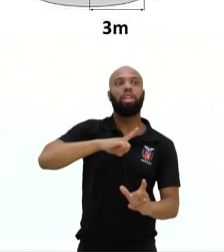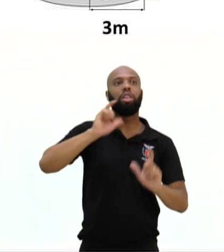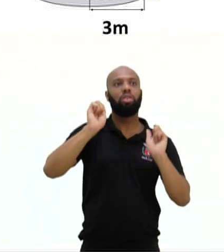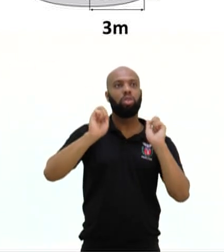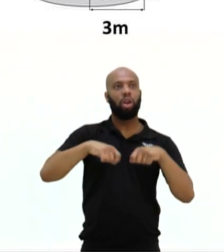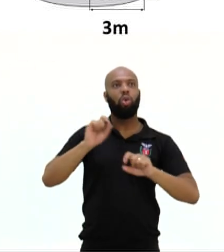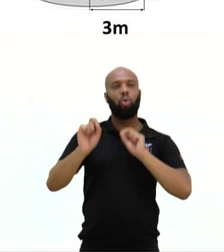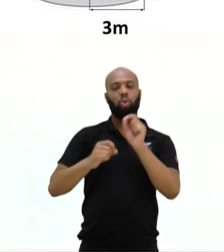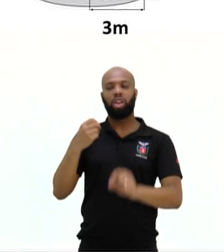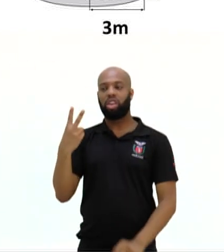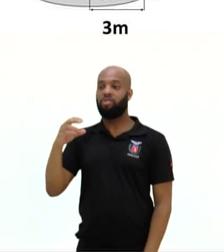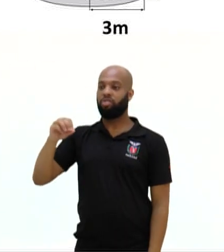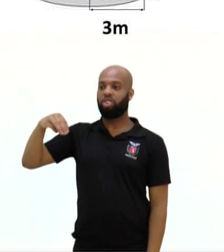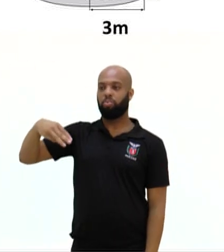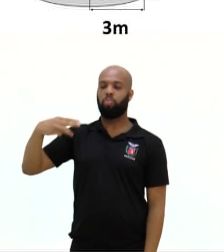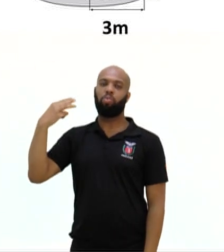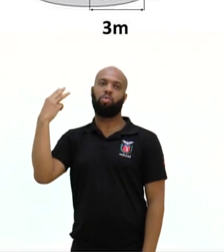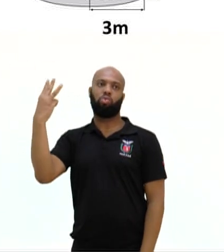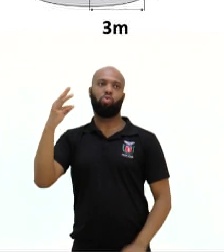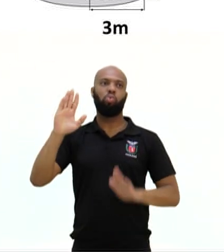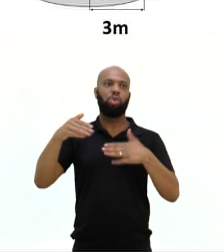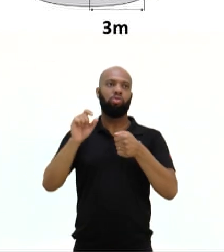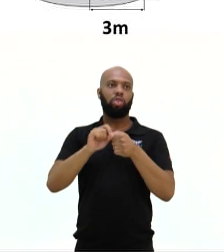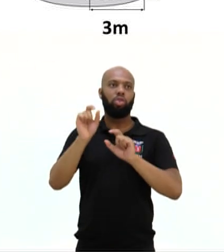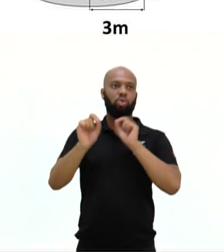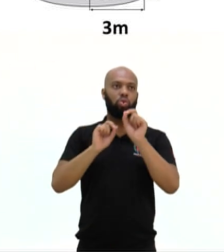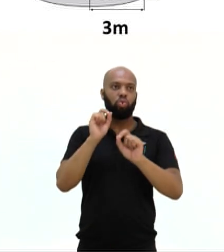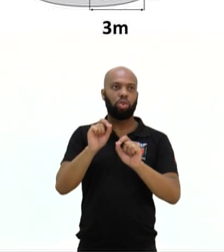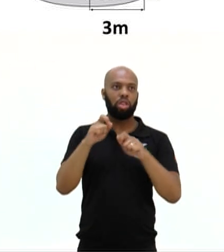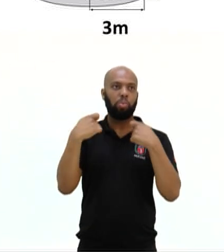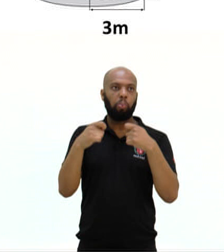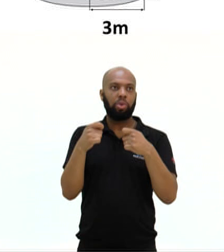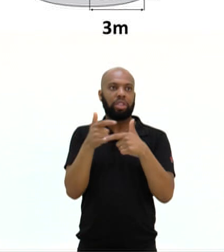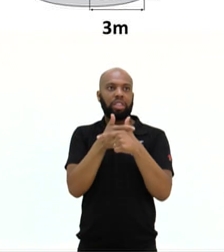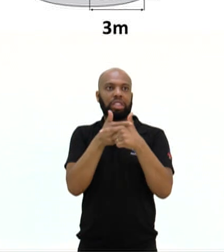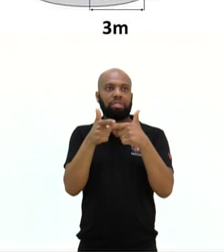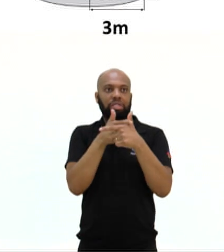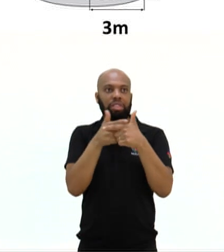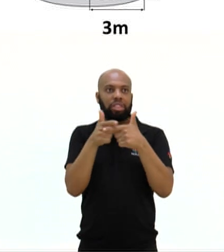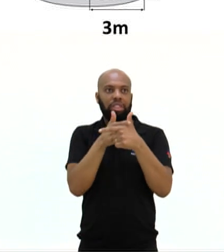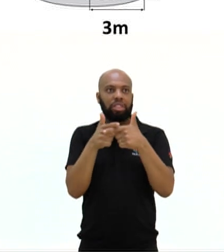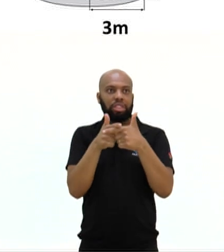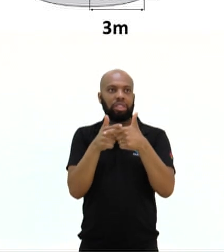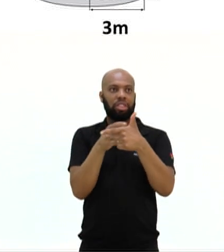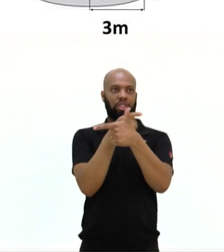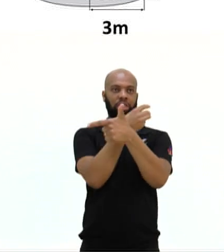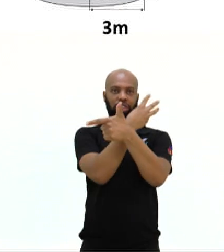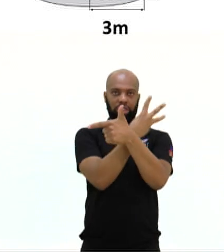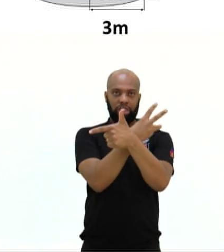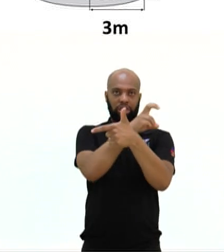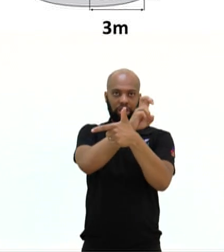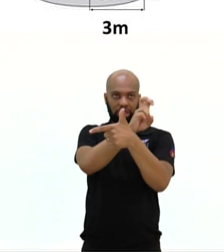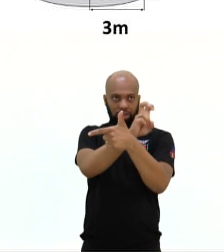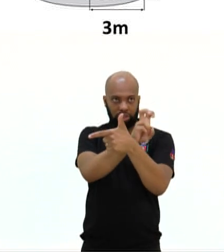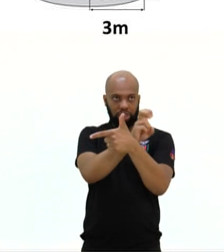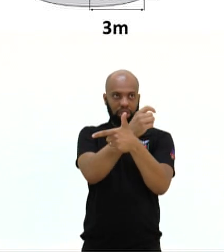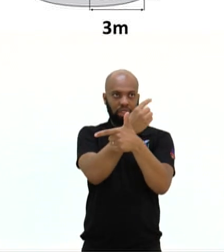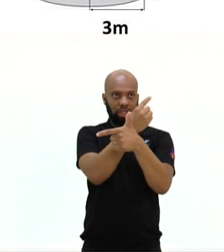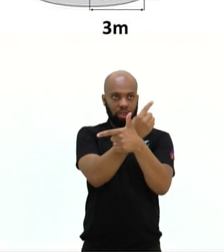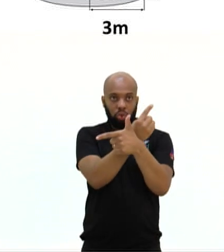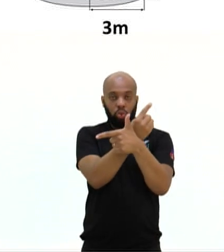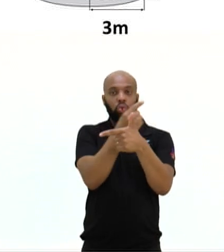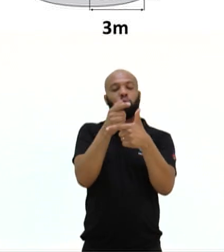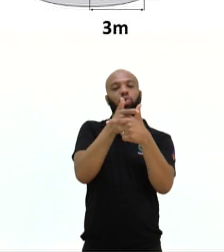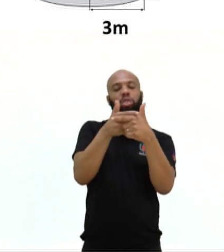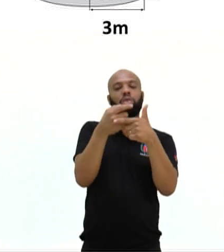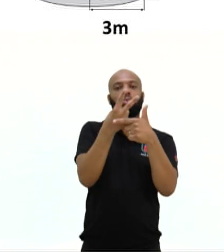de 17,55. Quantas viagens que eu vou ter que fazer? 17? Não, né? Eu vou ter que fazer 18, porque